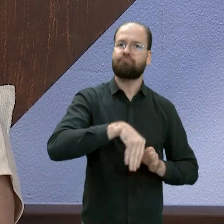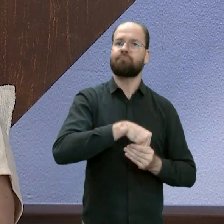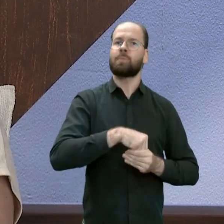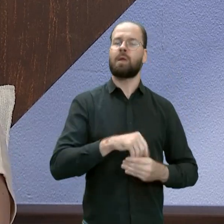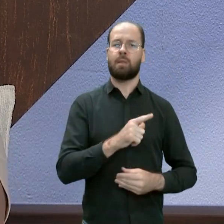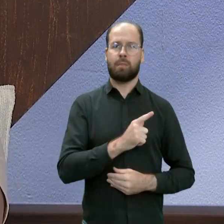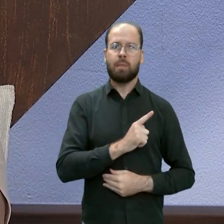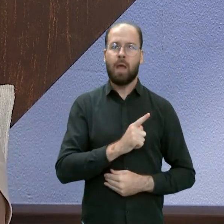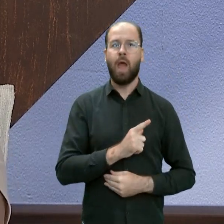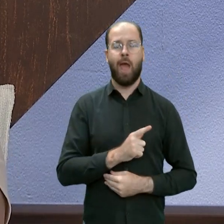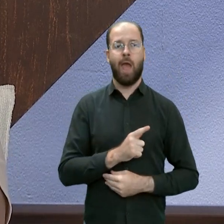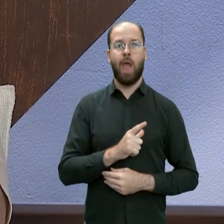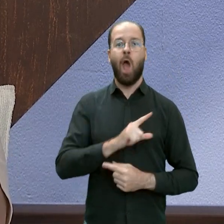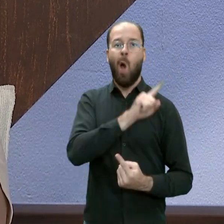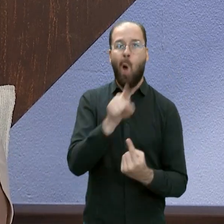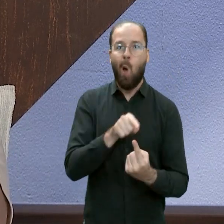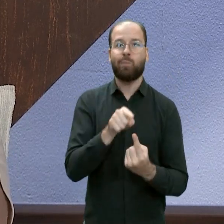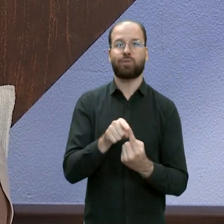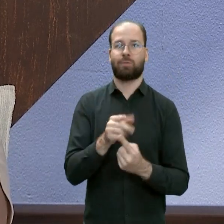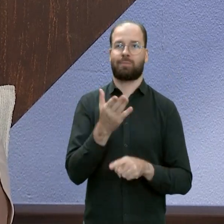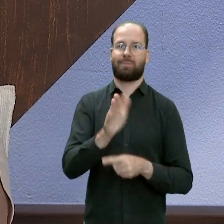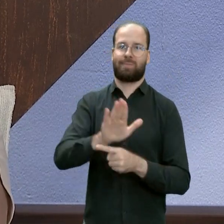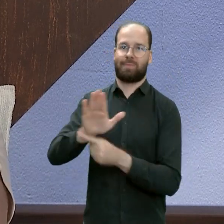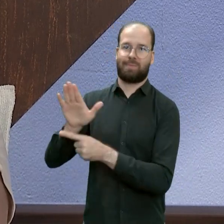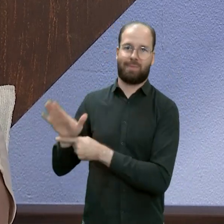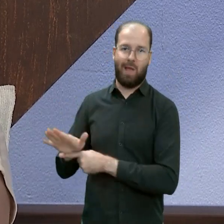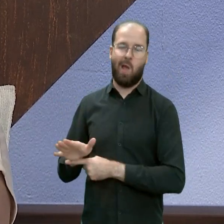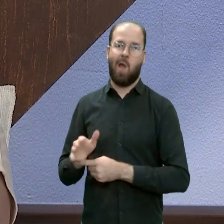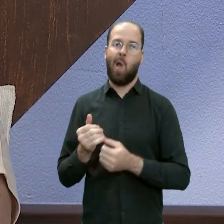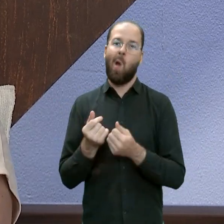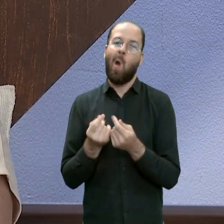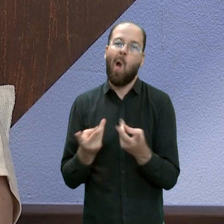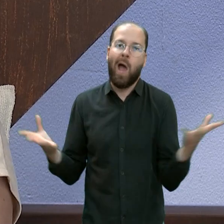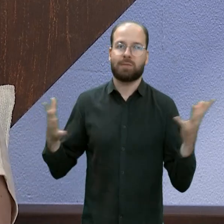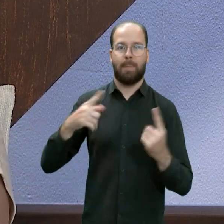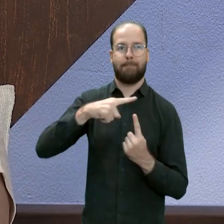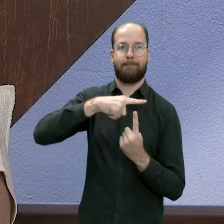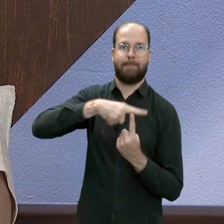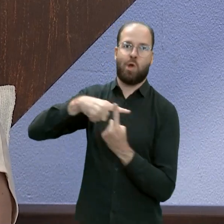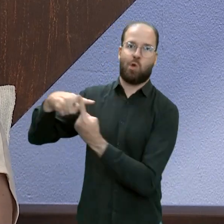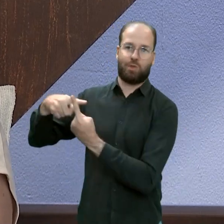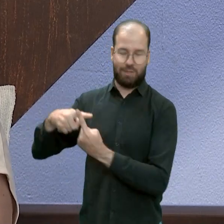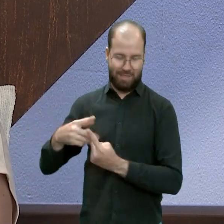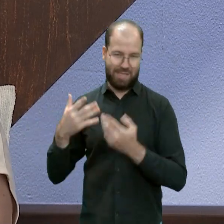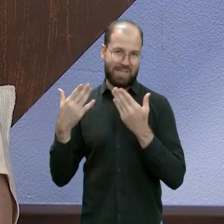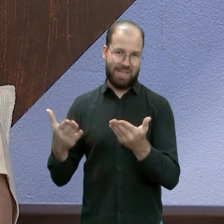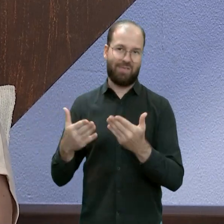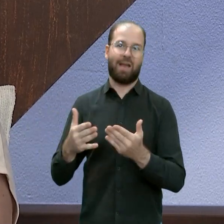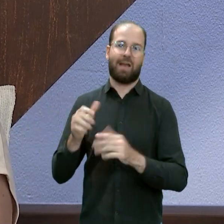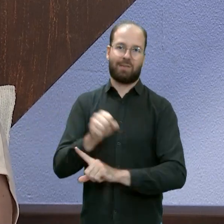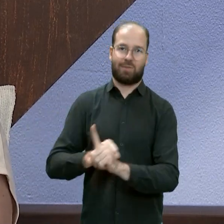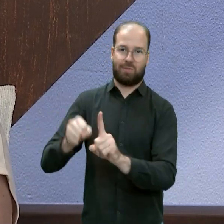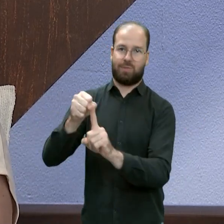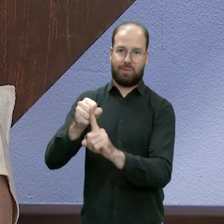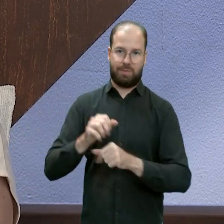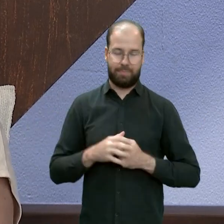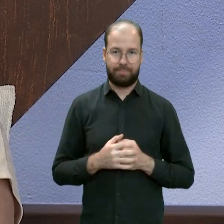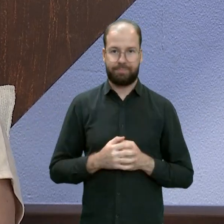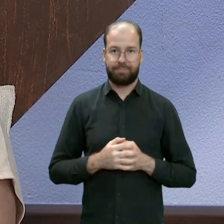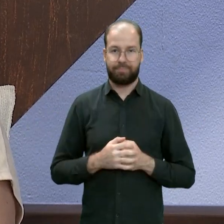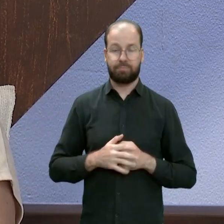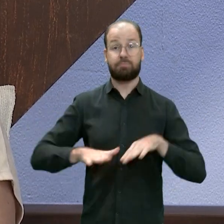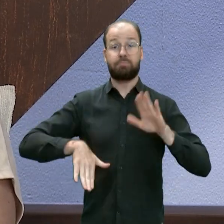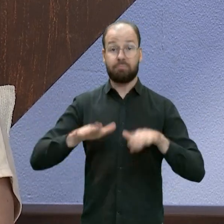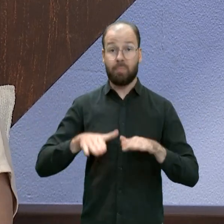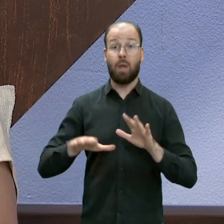de trazer benefícios, né, para a sociedade. Embora a gente, às vezes, a